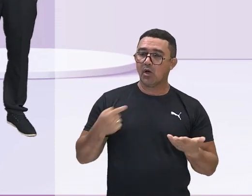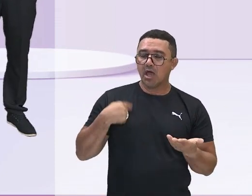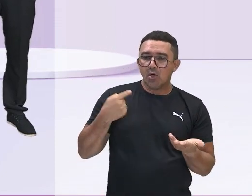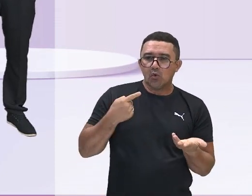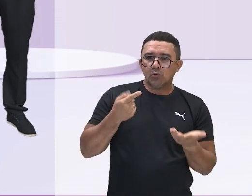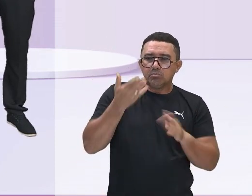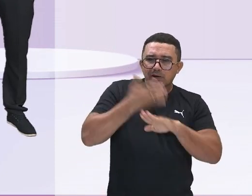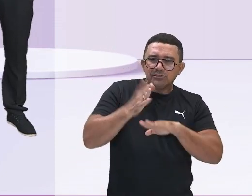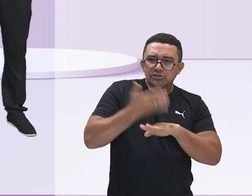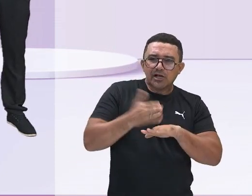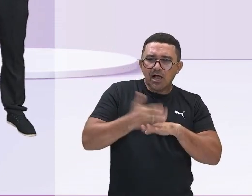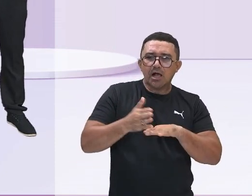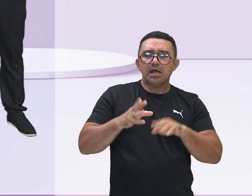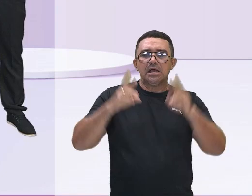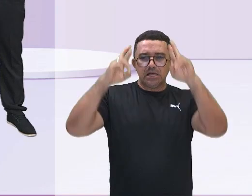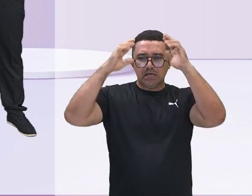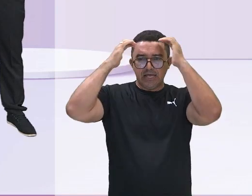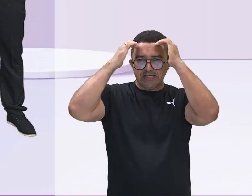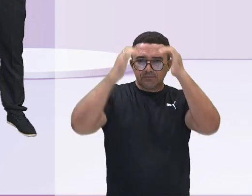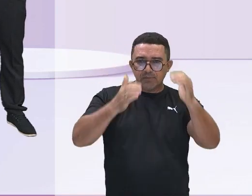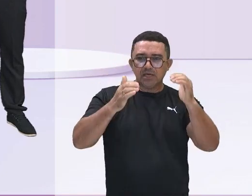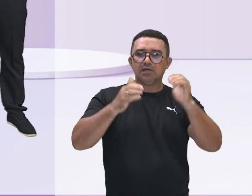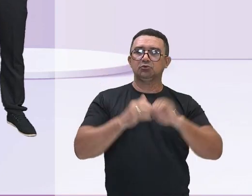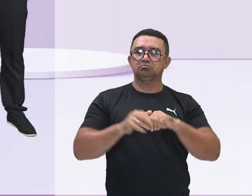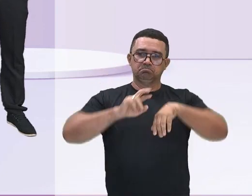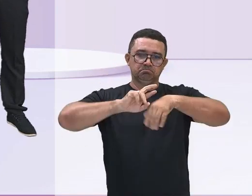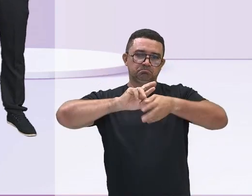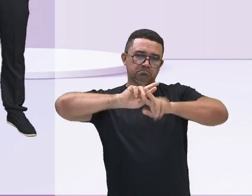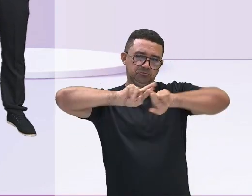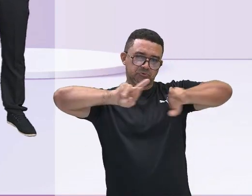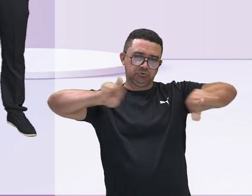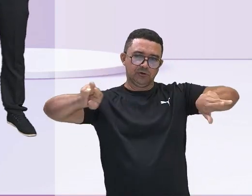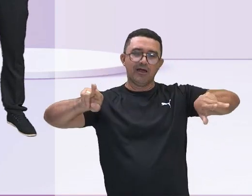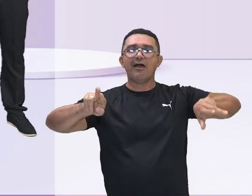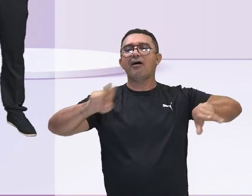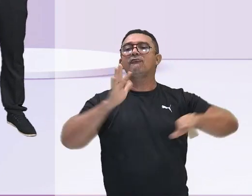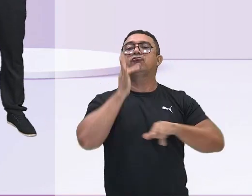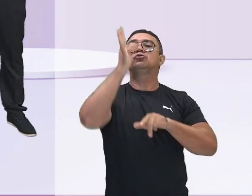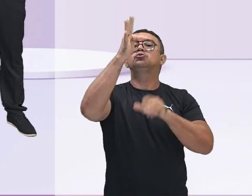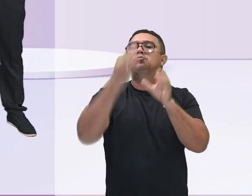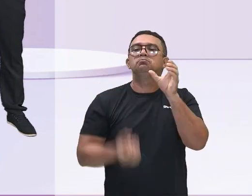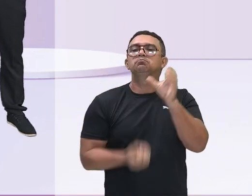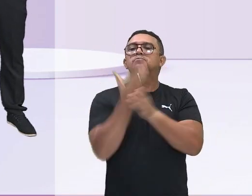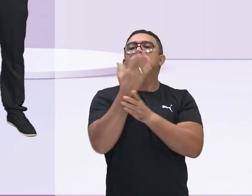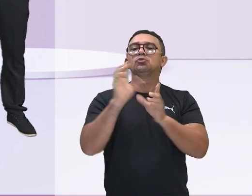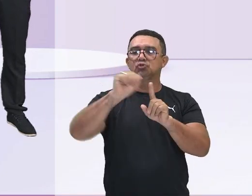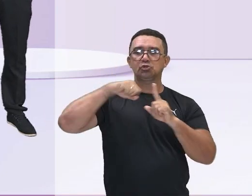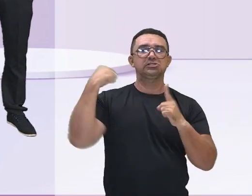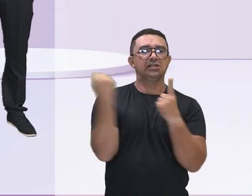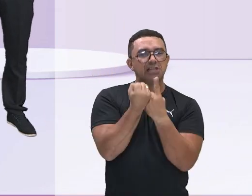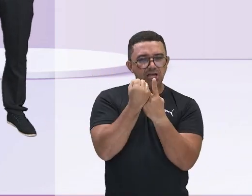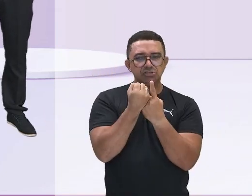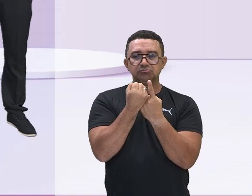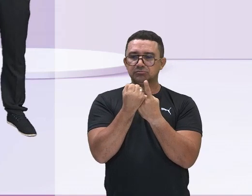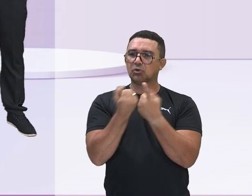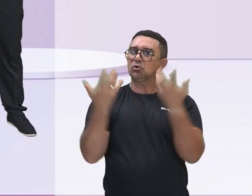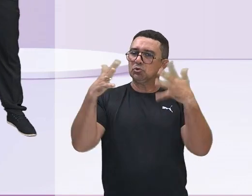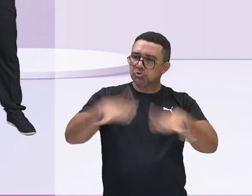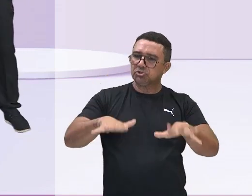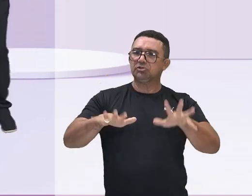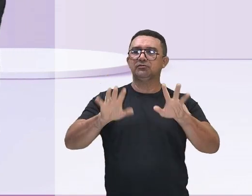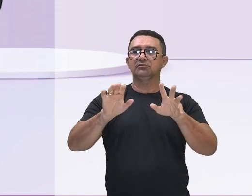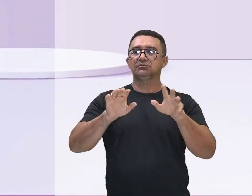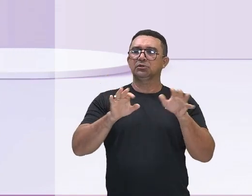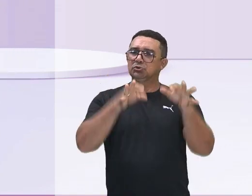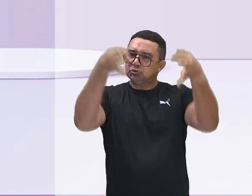diversidade, estamos contribuindo para a construção de uma sociedade mais justa, inclusiva e empática.